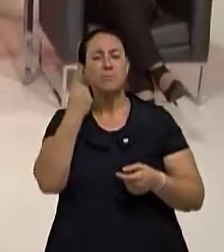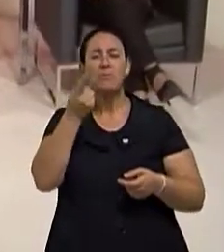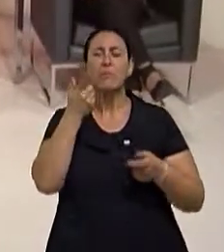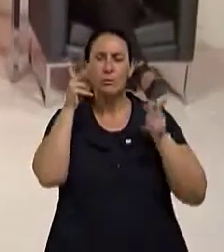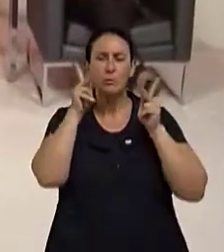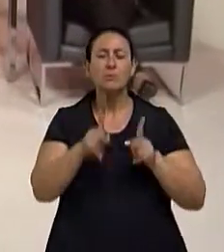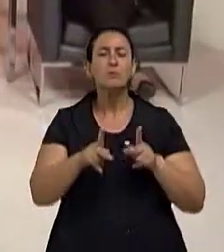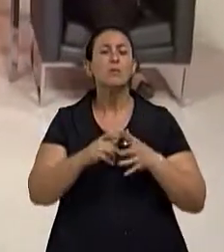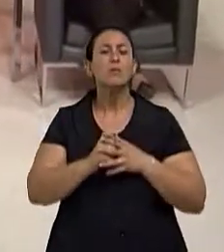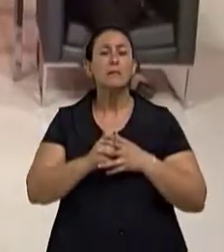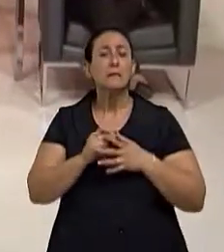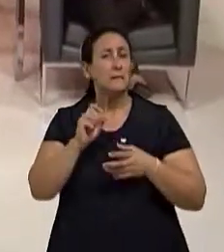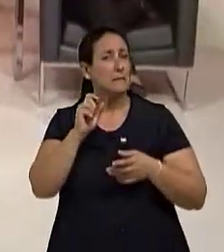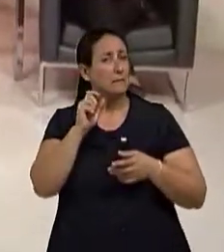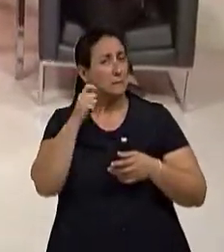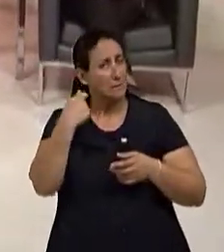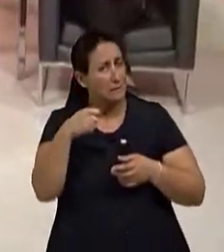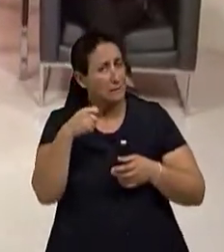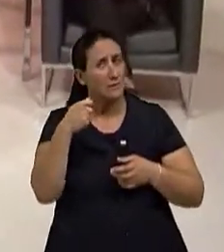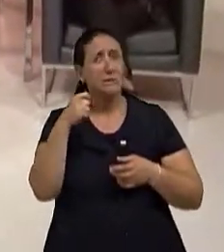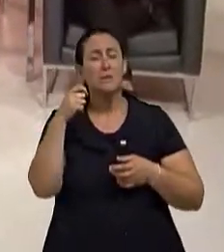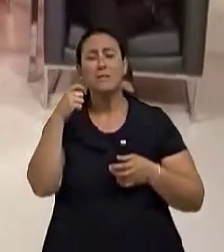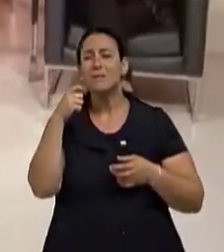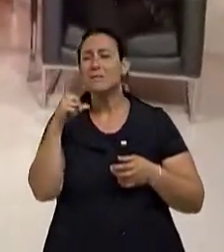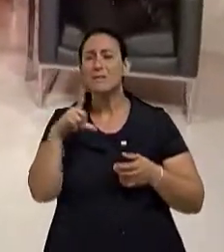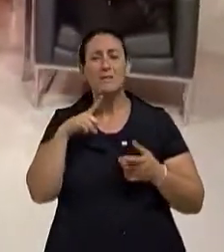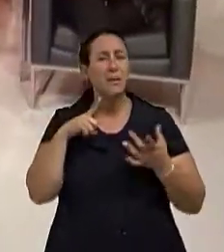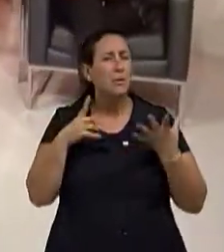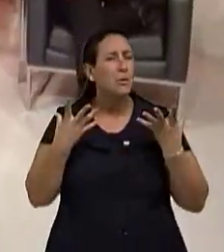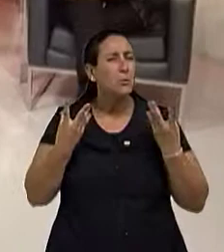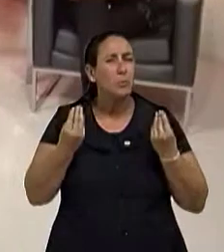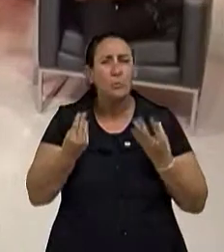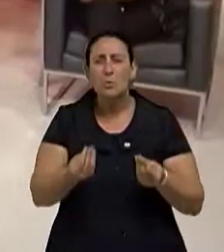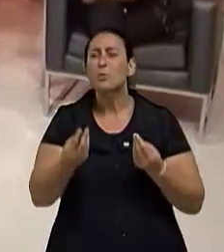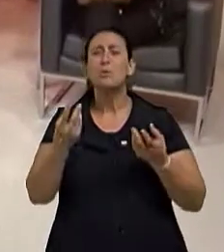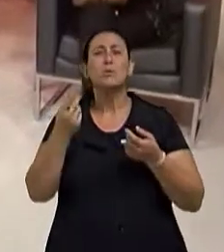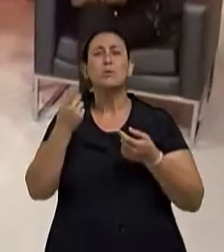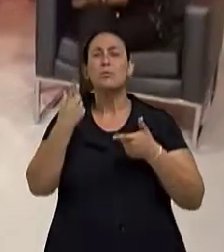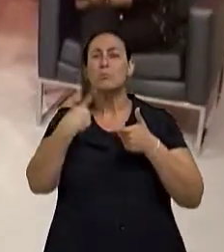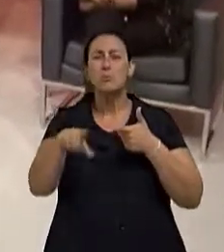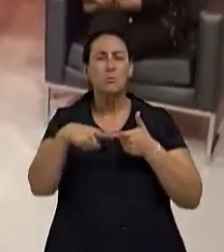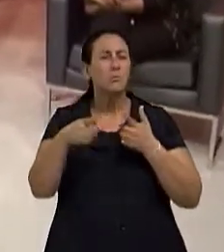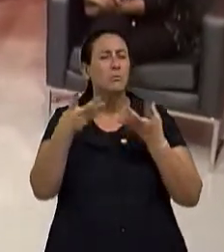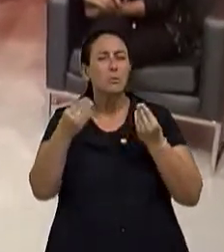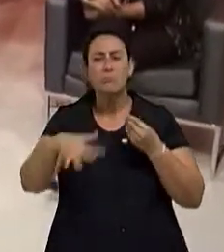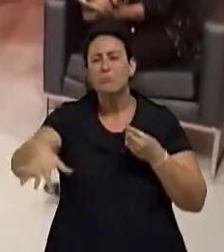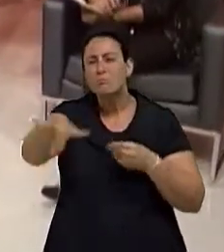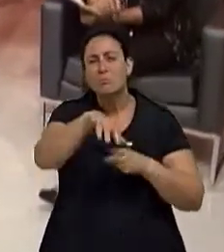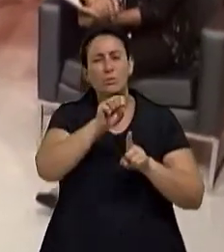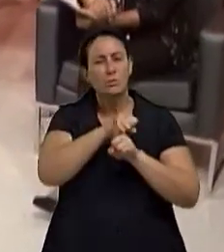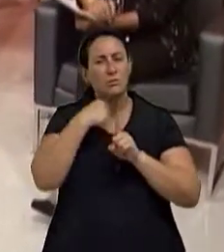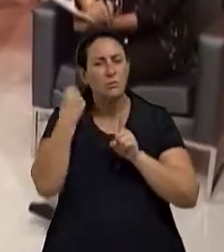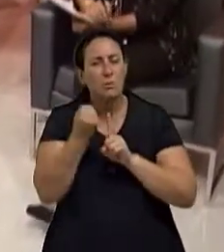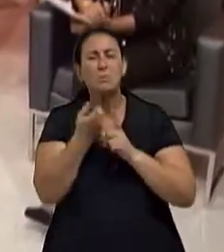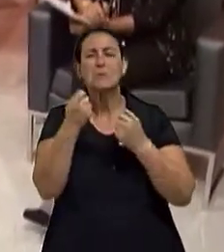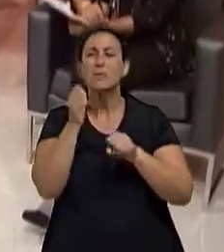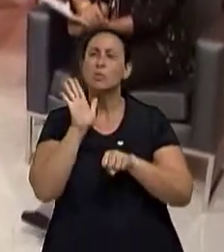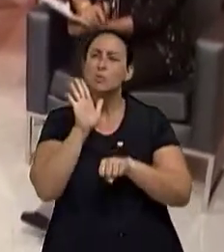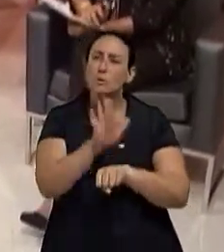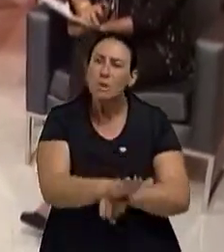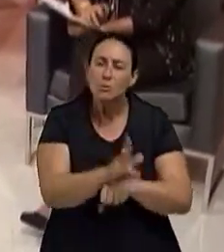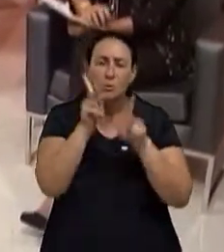né? Eu disse, olha... Existem tantas atuações que você pode ter a nível social, por exemplo, ajudar